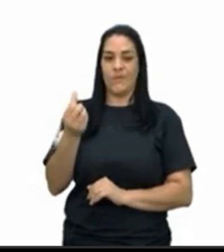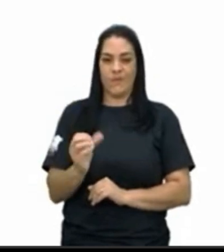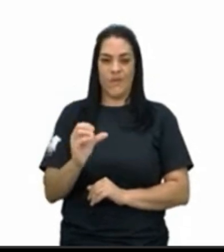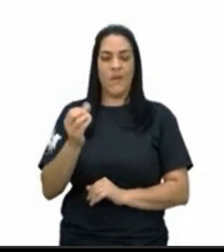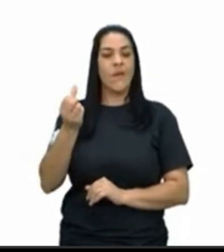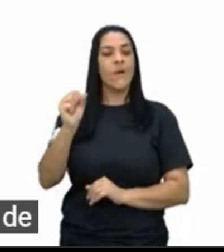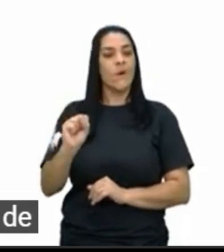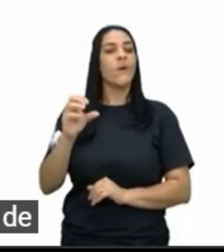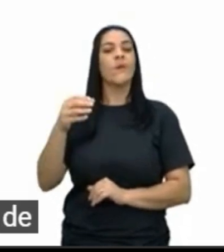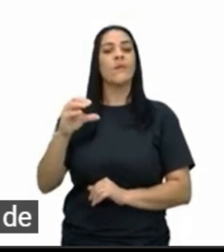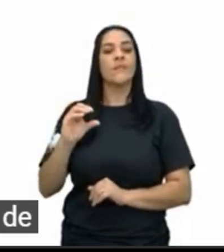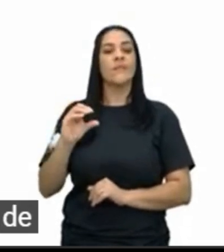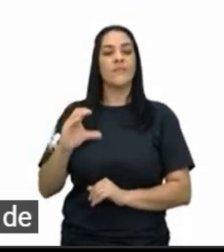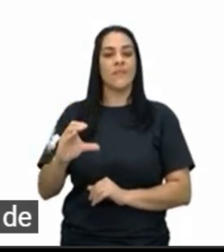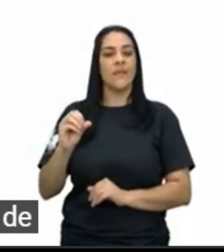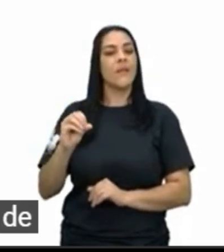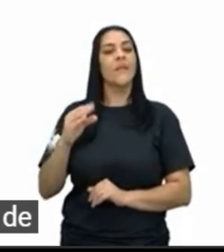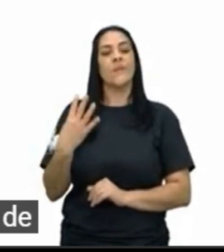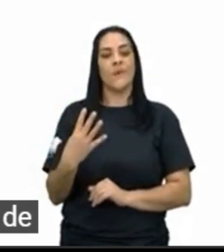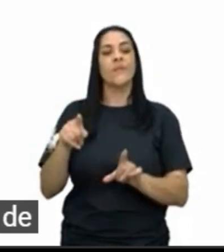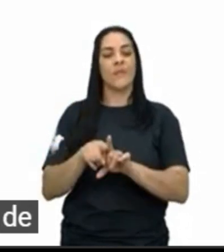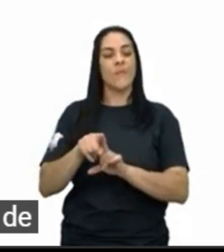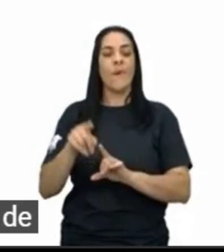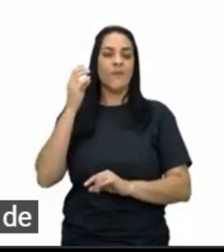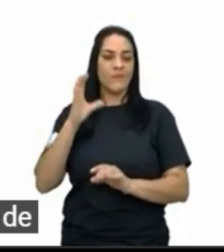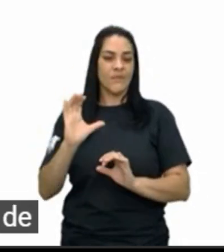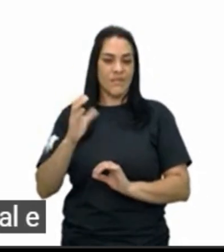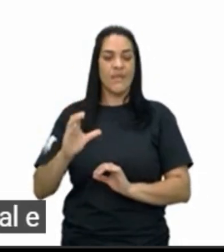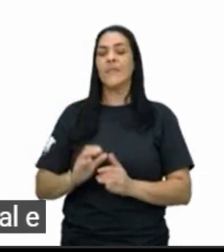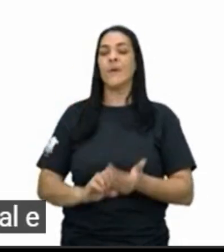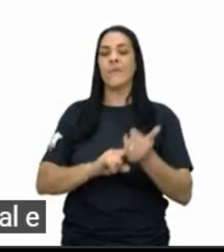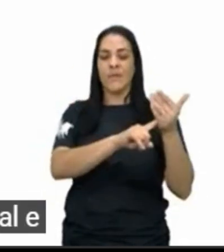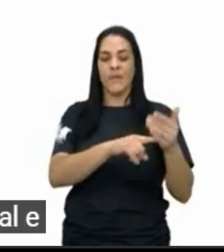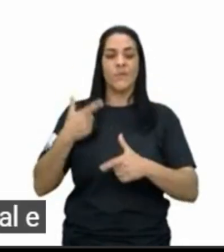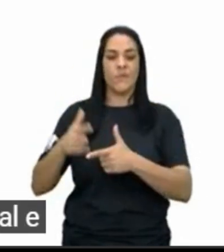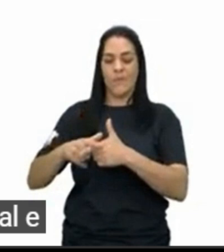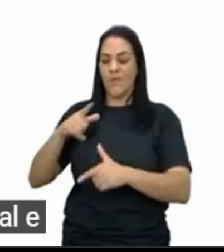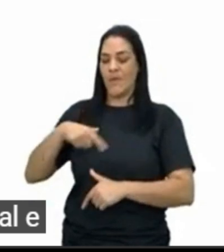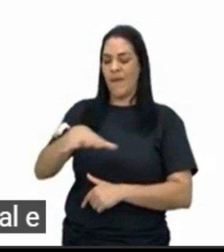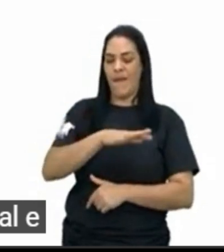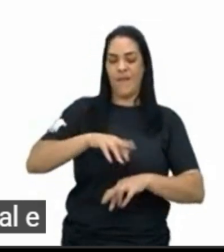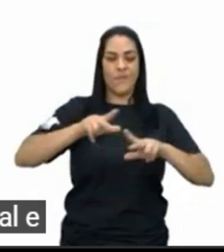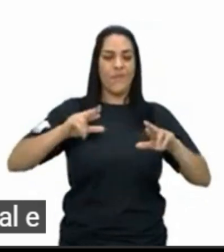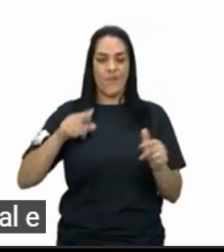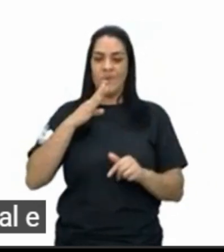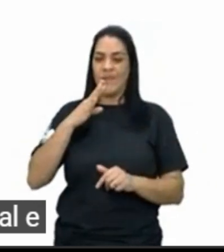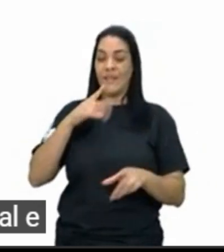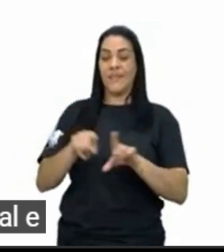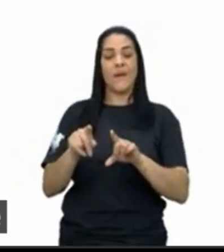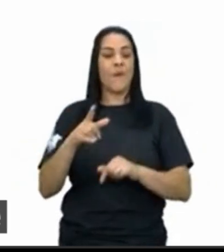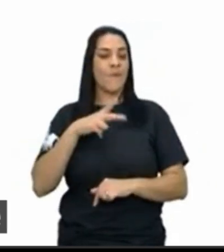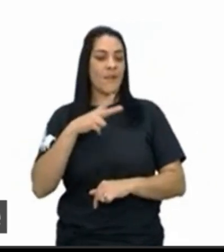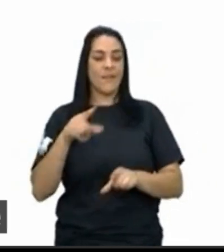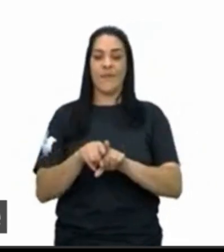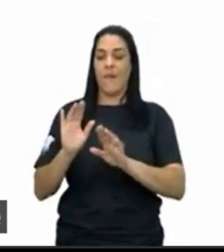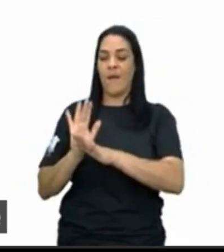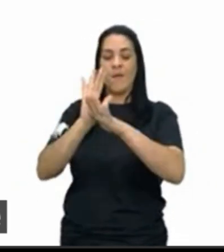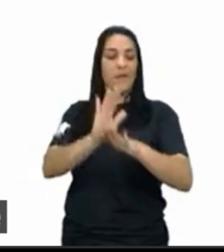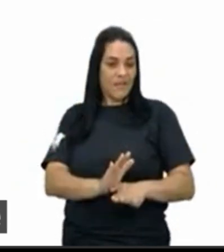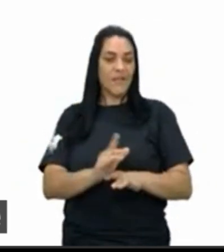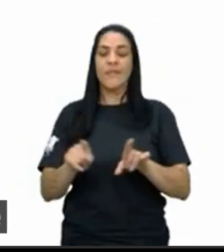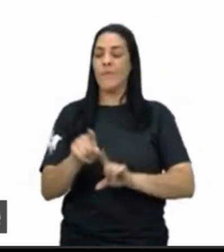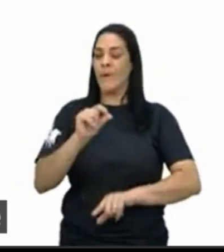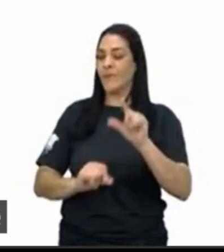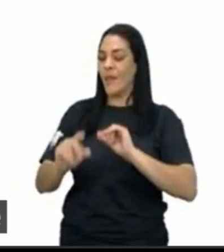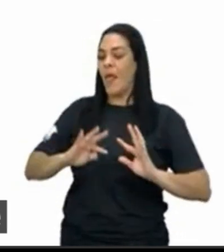O8, CO04, que é construir soluções computacionais de problemas de diferentes áreas do conhecimento de forma individual e